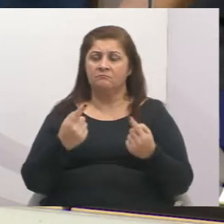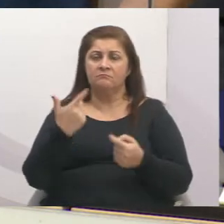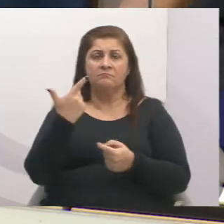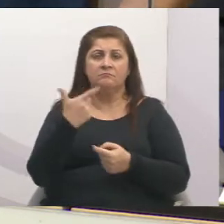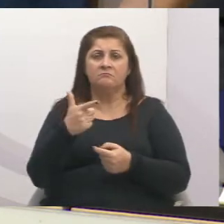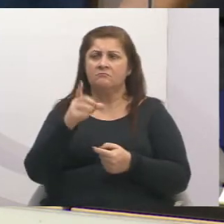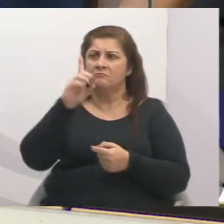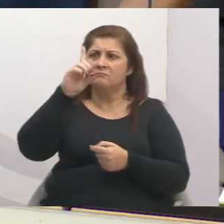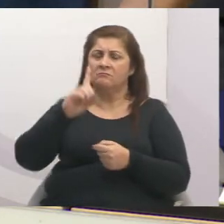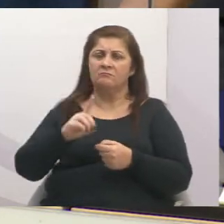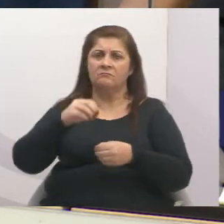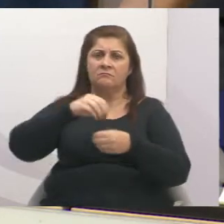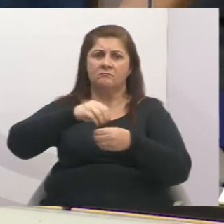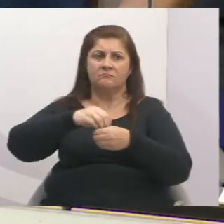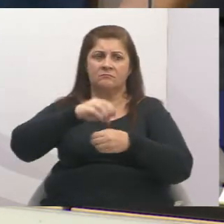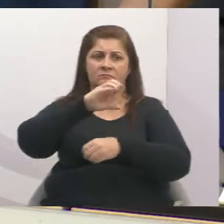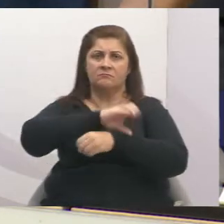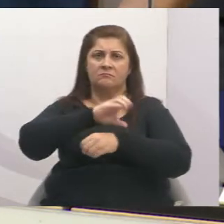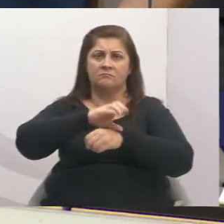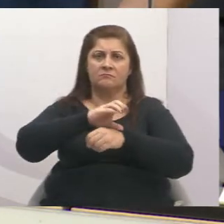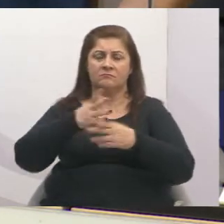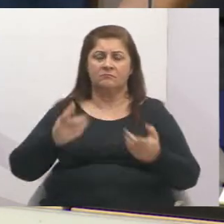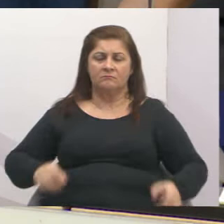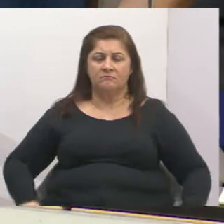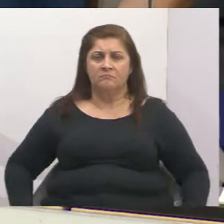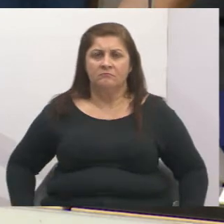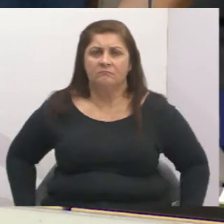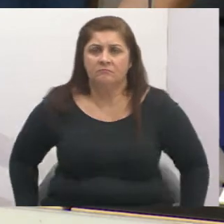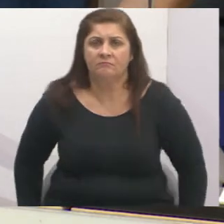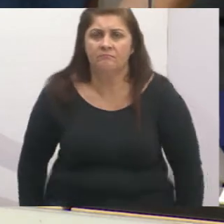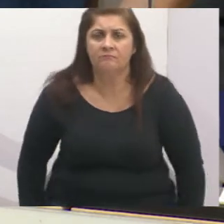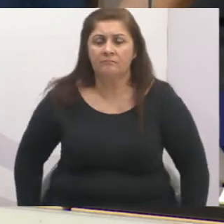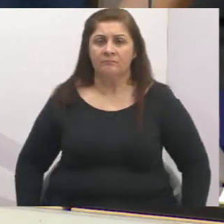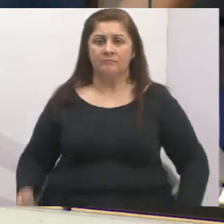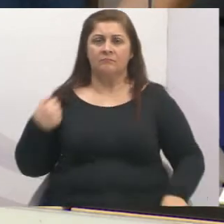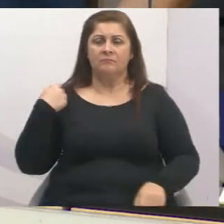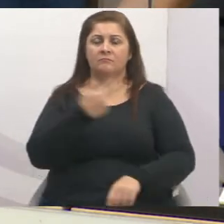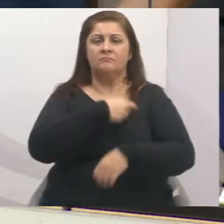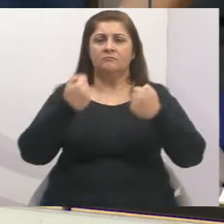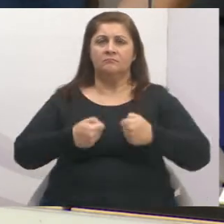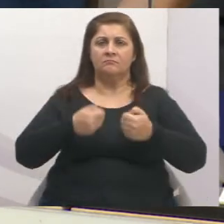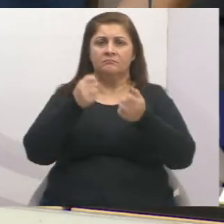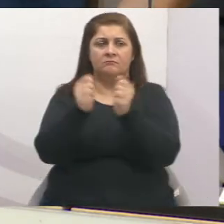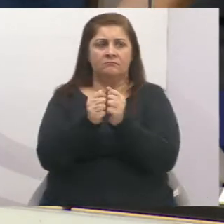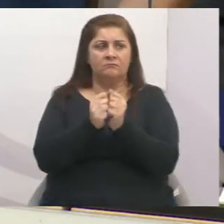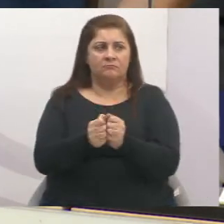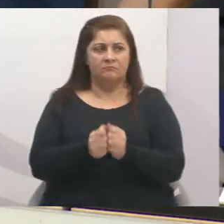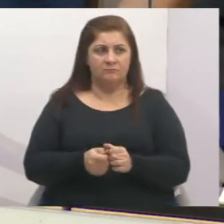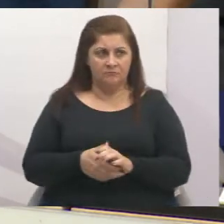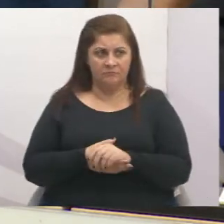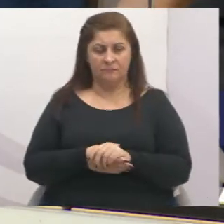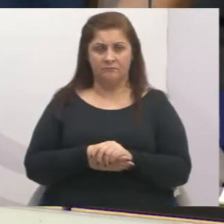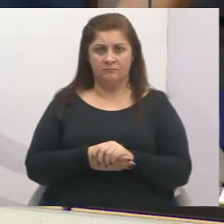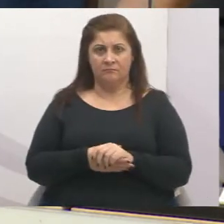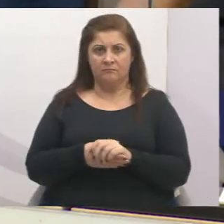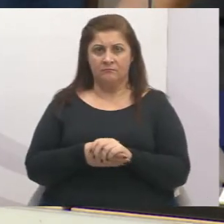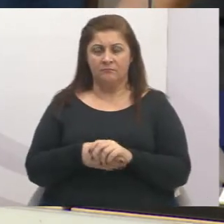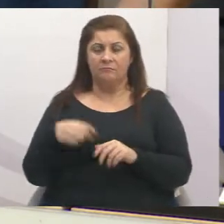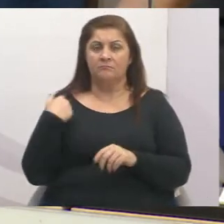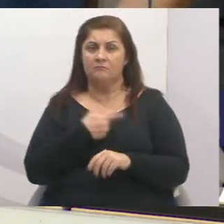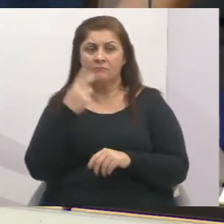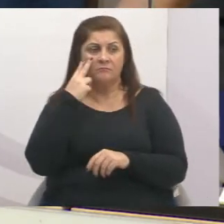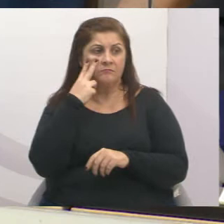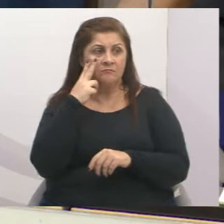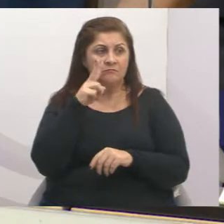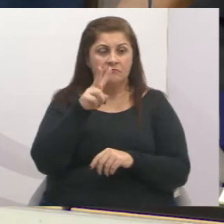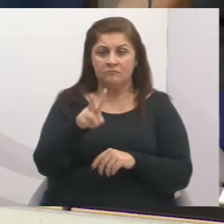garantido na Constituinte. Então eu acho que é nesse sentido que a gente tem que engrossar nessa luta, para fazer essa luta, para que a gente possa olhar